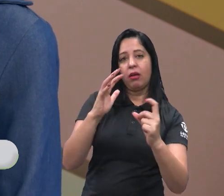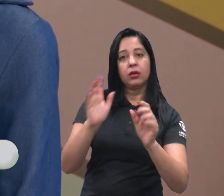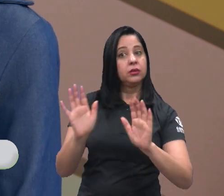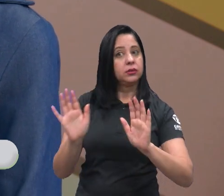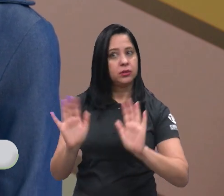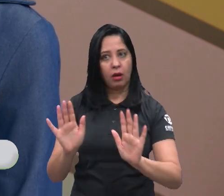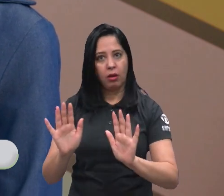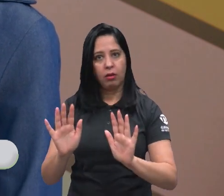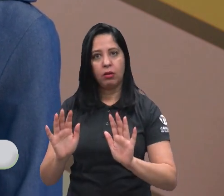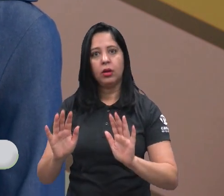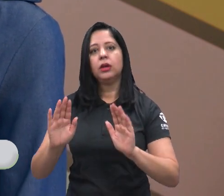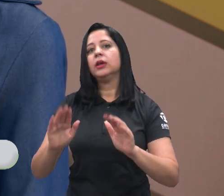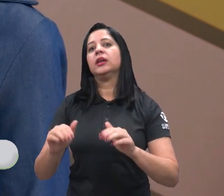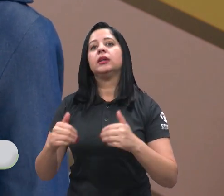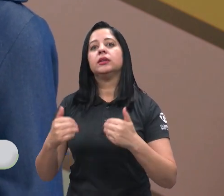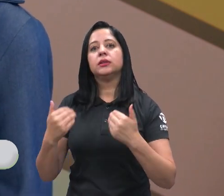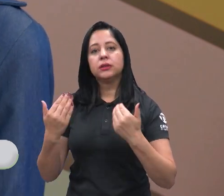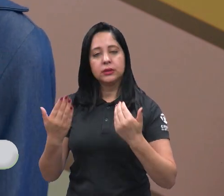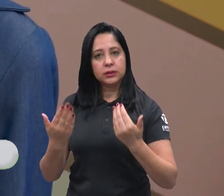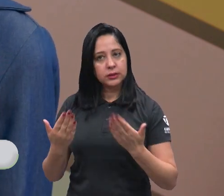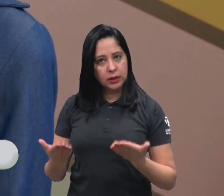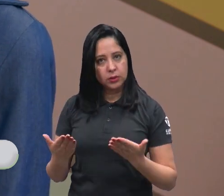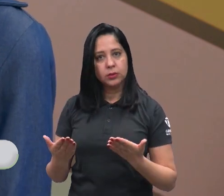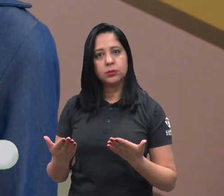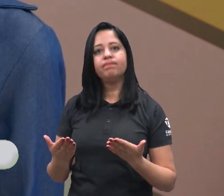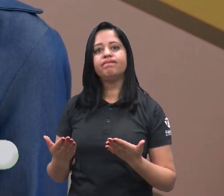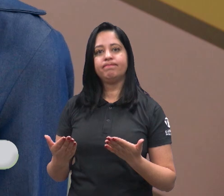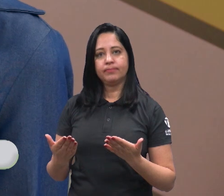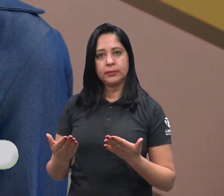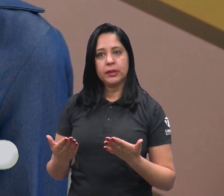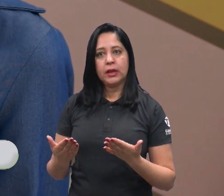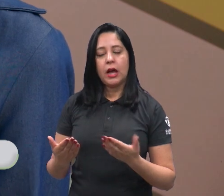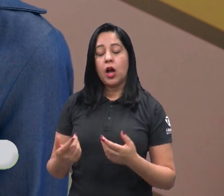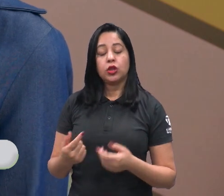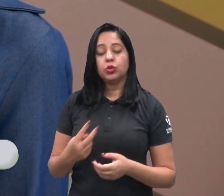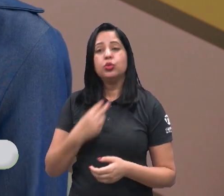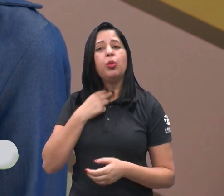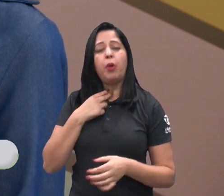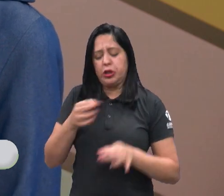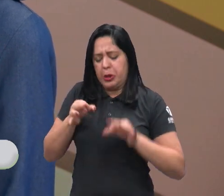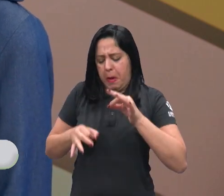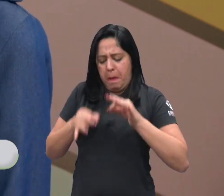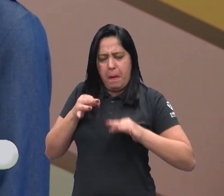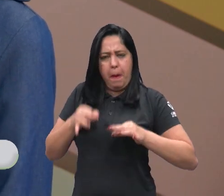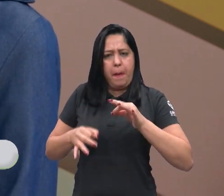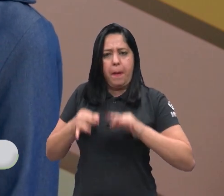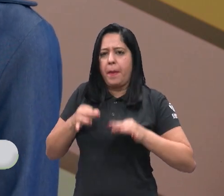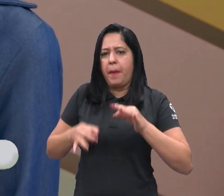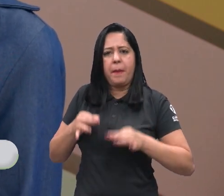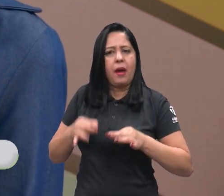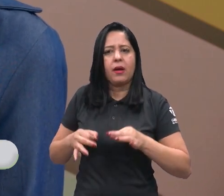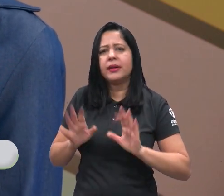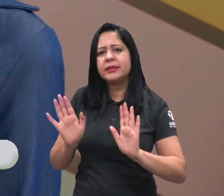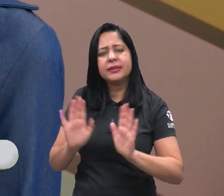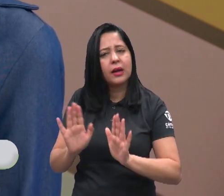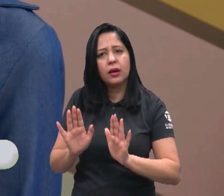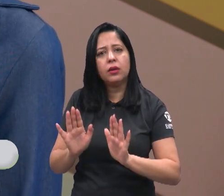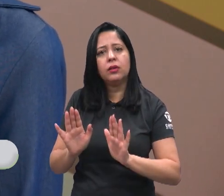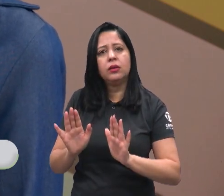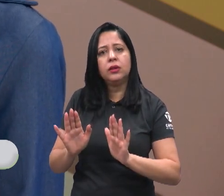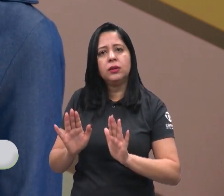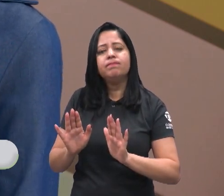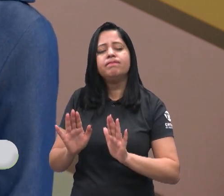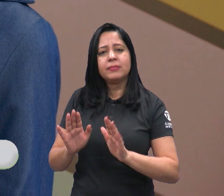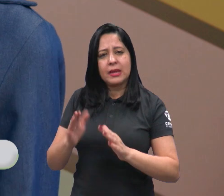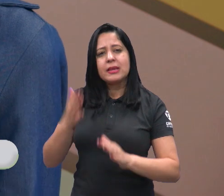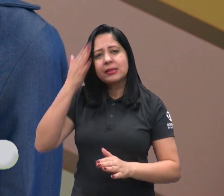traz o não julgamento como um pilar, eu estou trazendo verdade, validação,